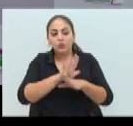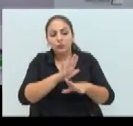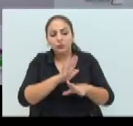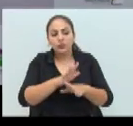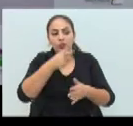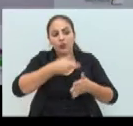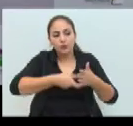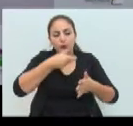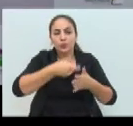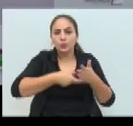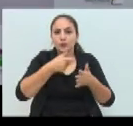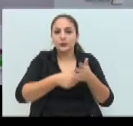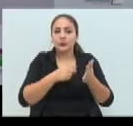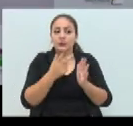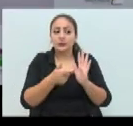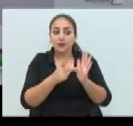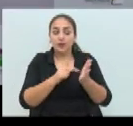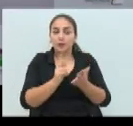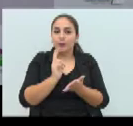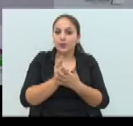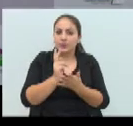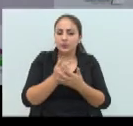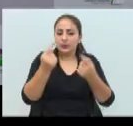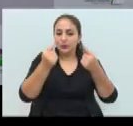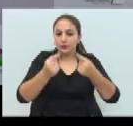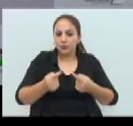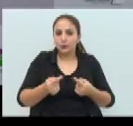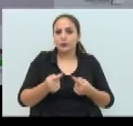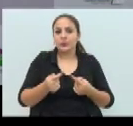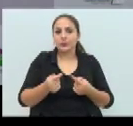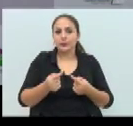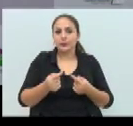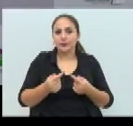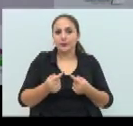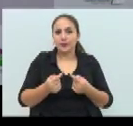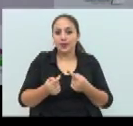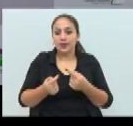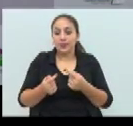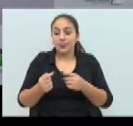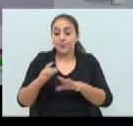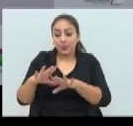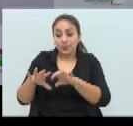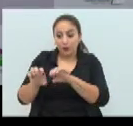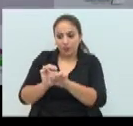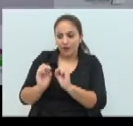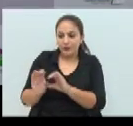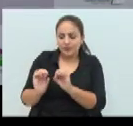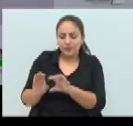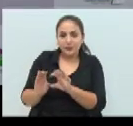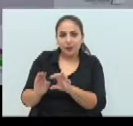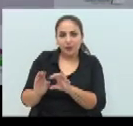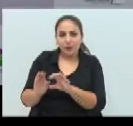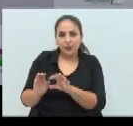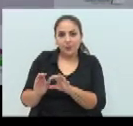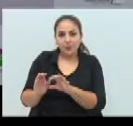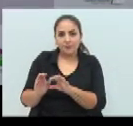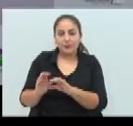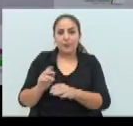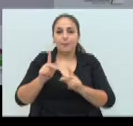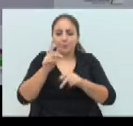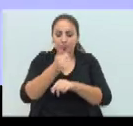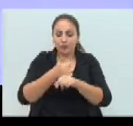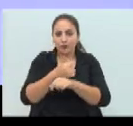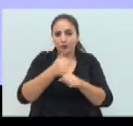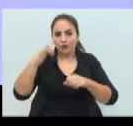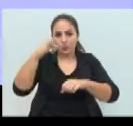vem consolidar aquela luta do Aeroclube no sentido de manter aquele campo, aquela estrutura para a formação de pilotos dentro da legislação